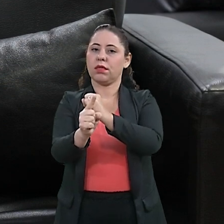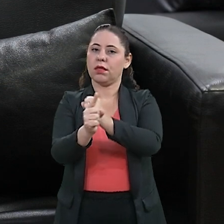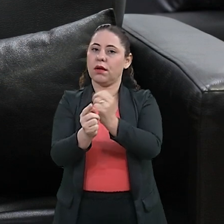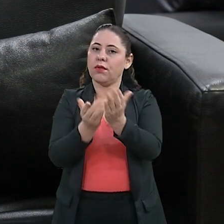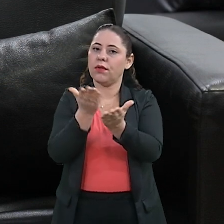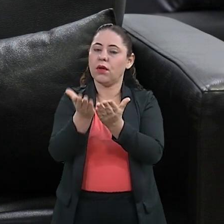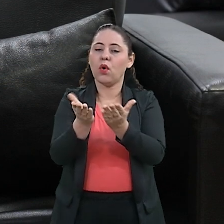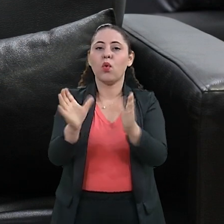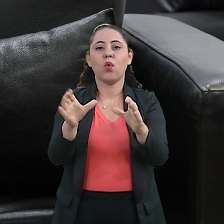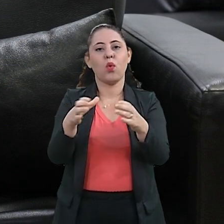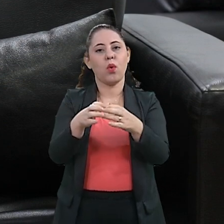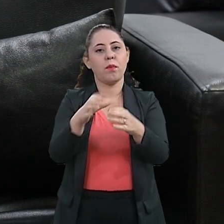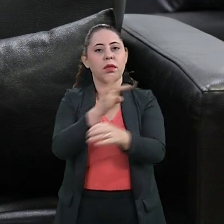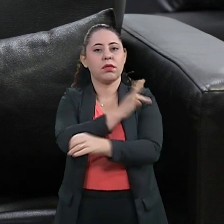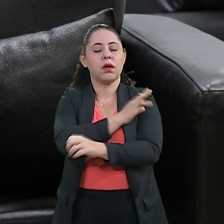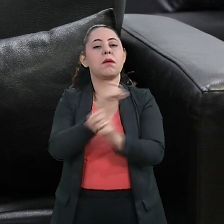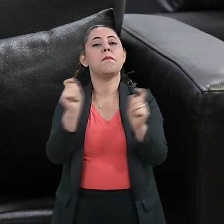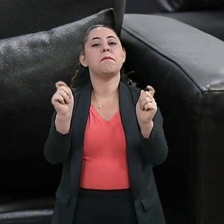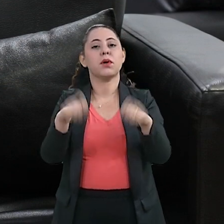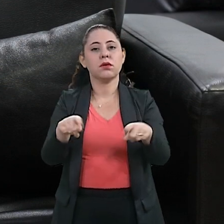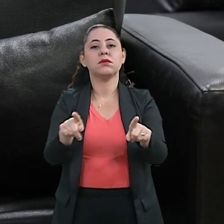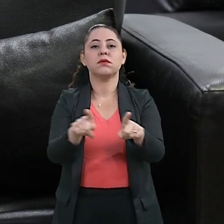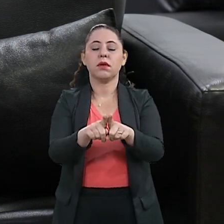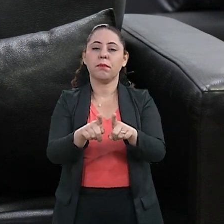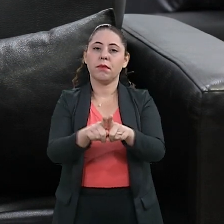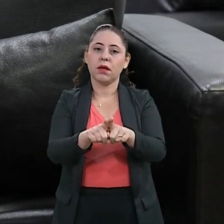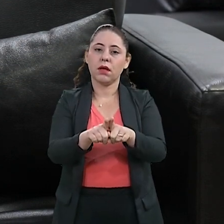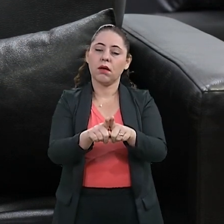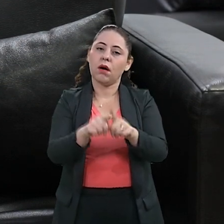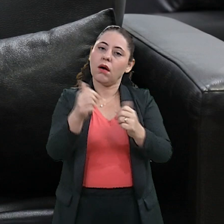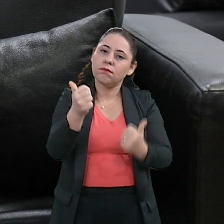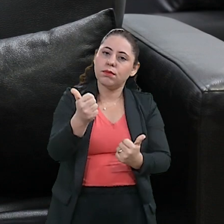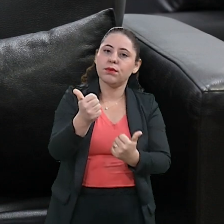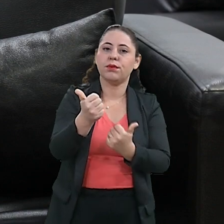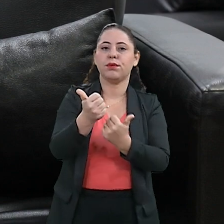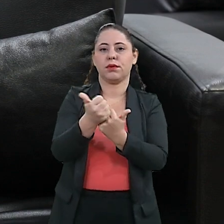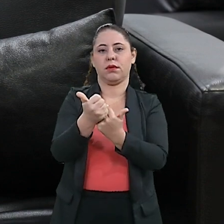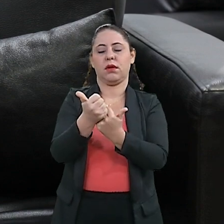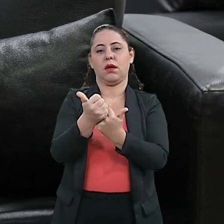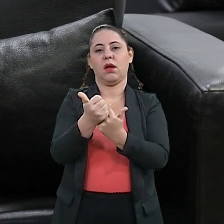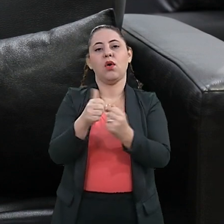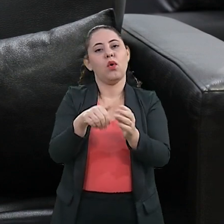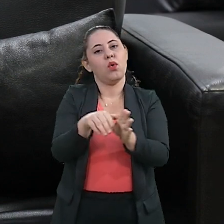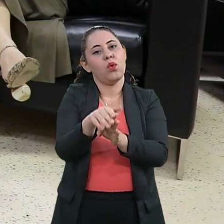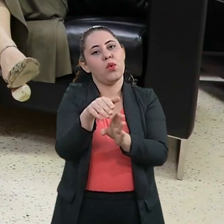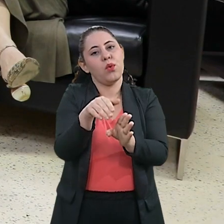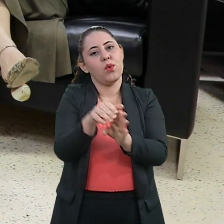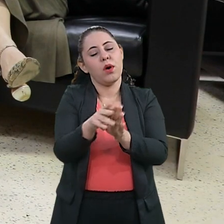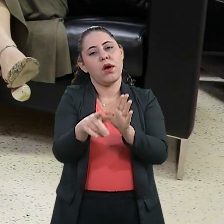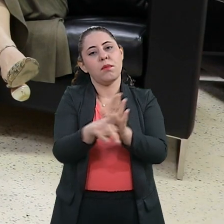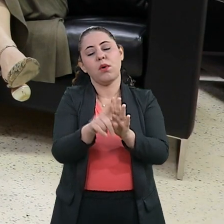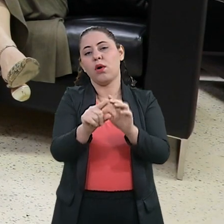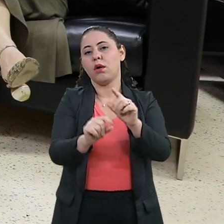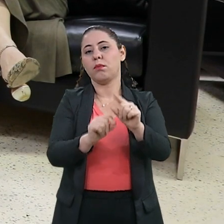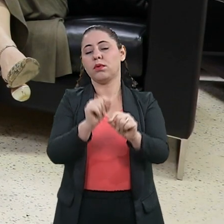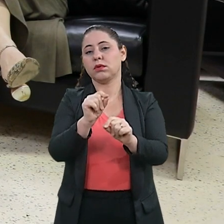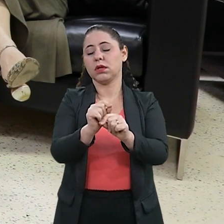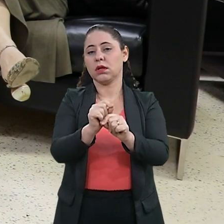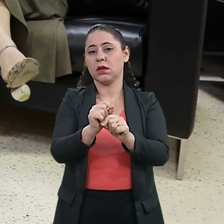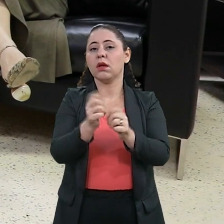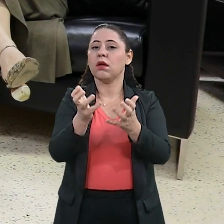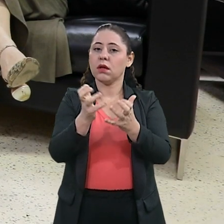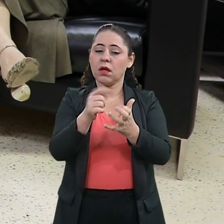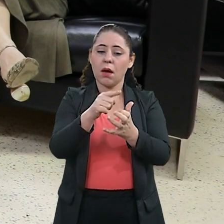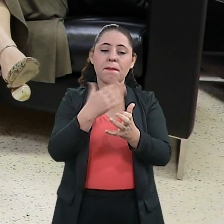e ser atendido pela equipe técnica, existe a possibilidade também de receber esse apoio e uma orientação